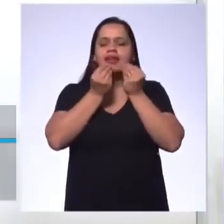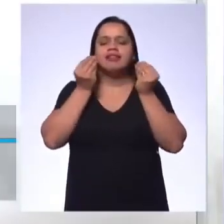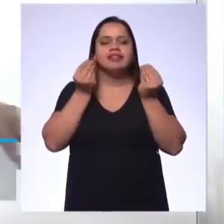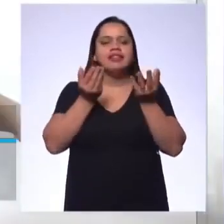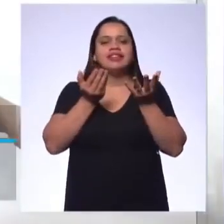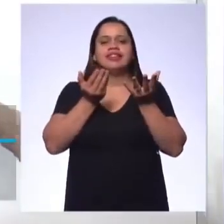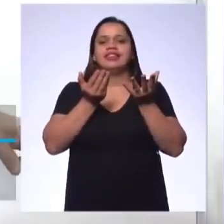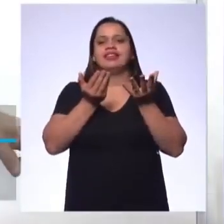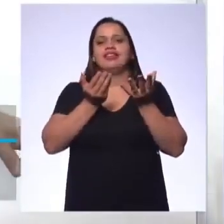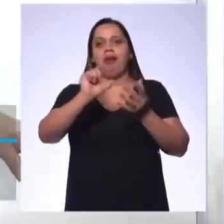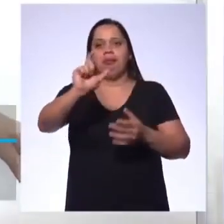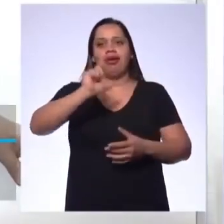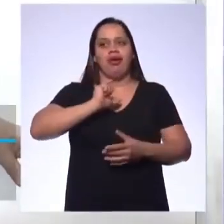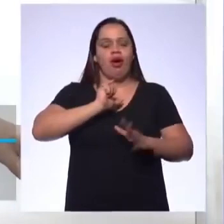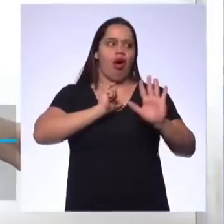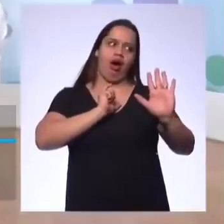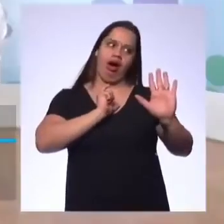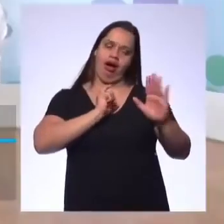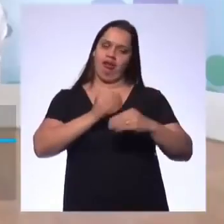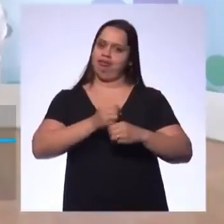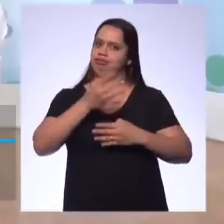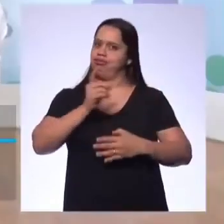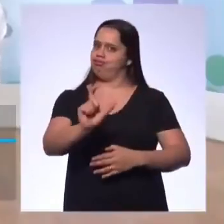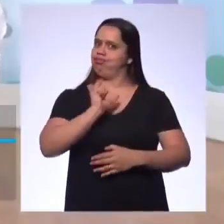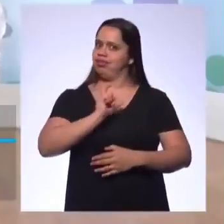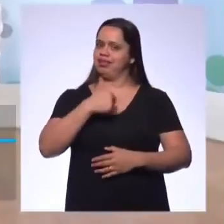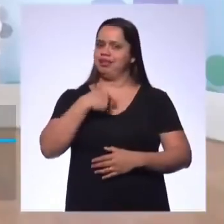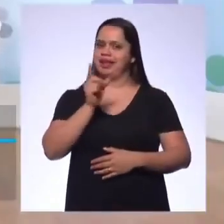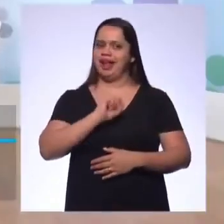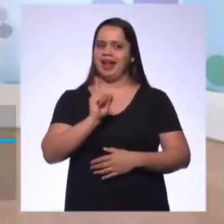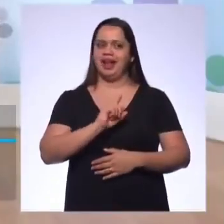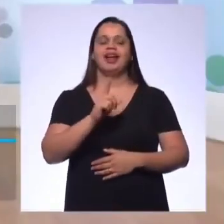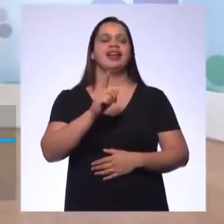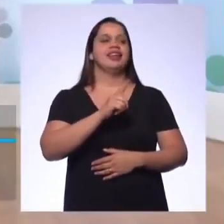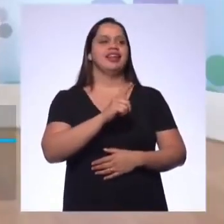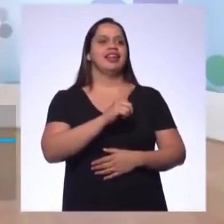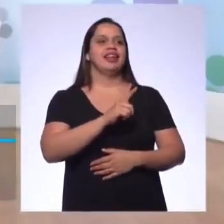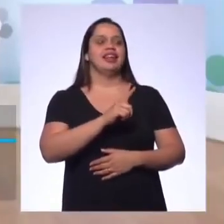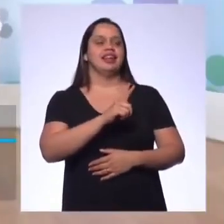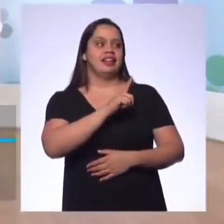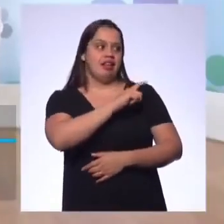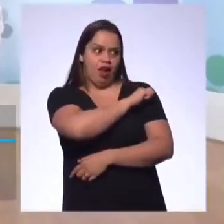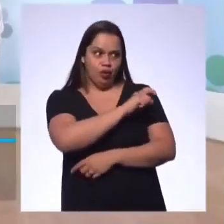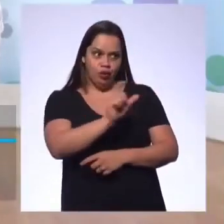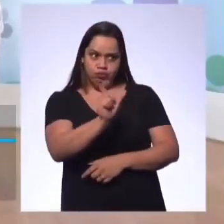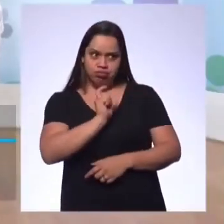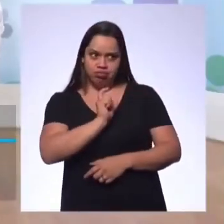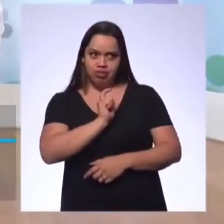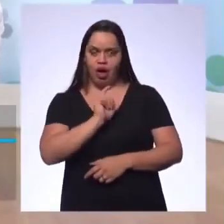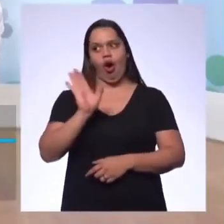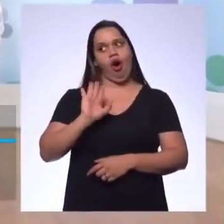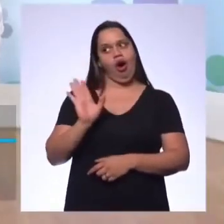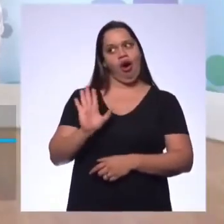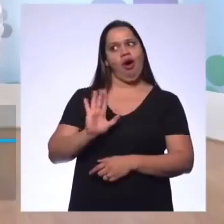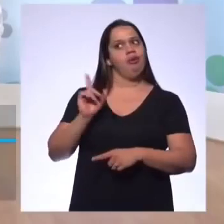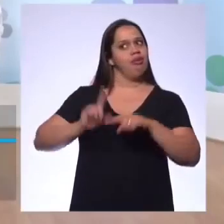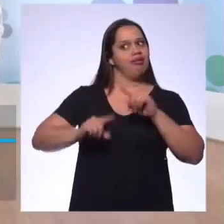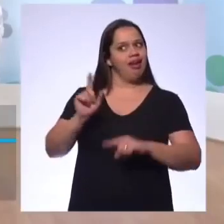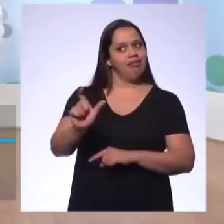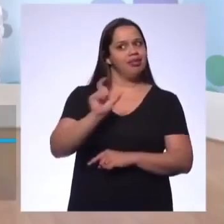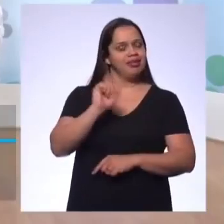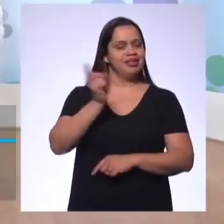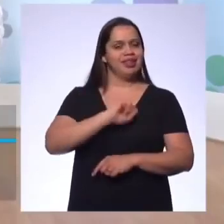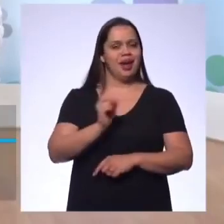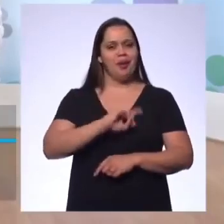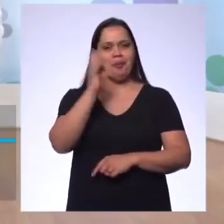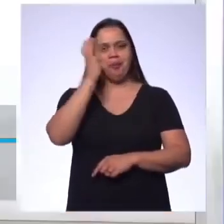de tudo. Não vai me xingar aí no chat, não, hein? Tem alguém que xingou, né? Se xingar, eu vou falar. Não xinga, não. O que a gente está fazendo aqui é te